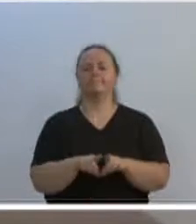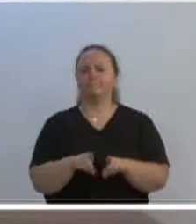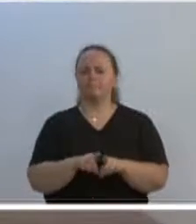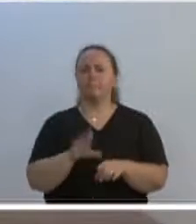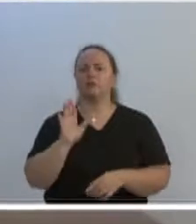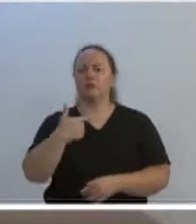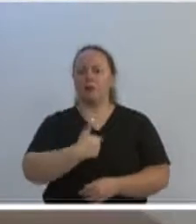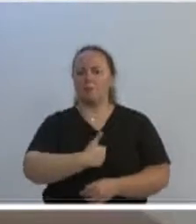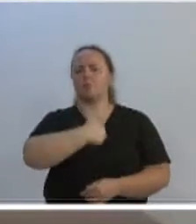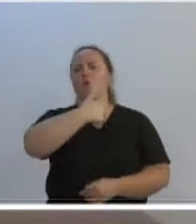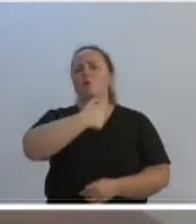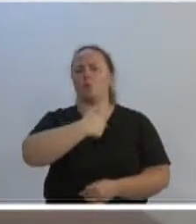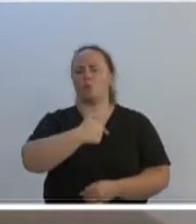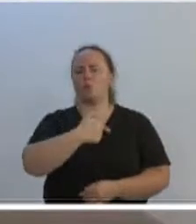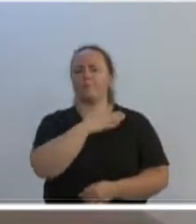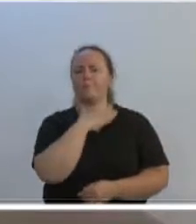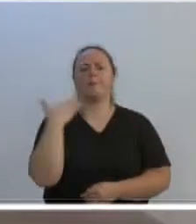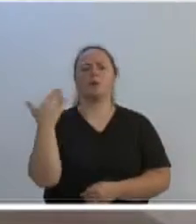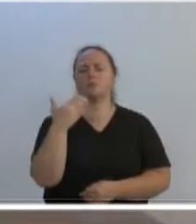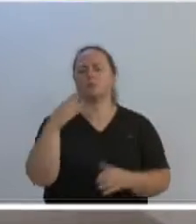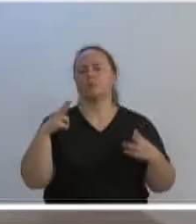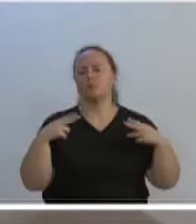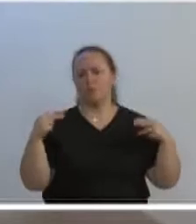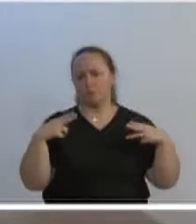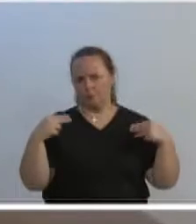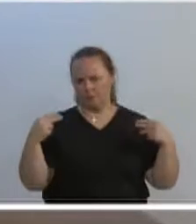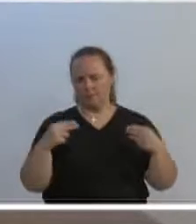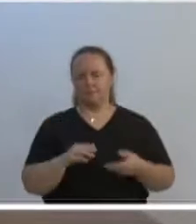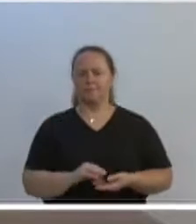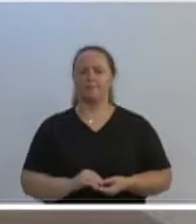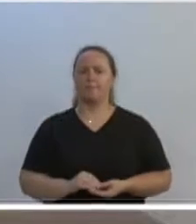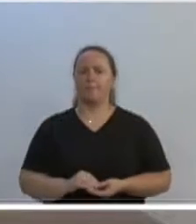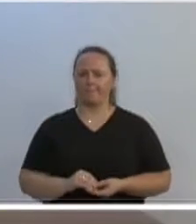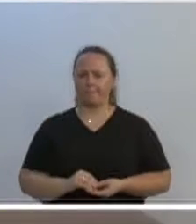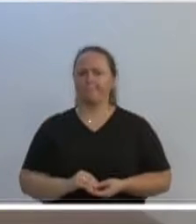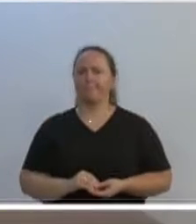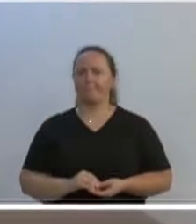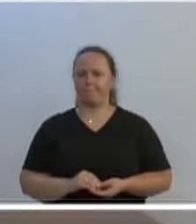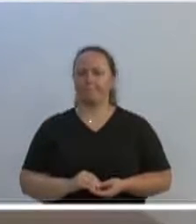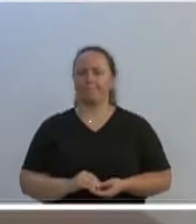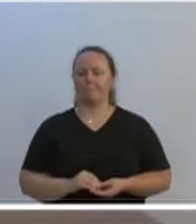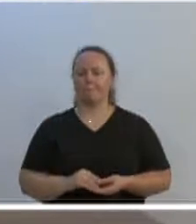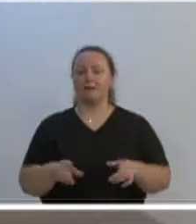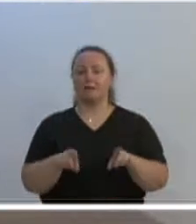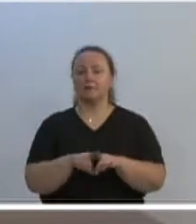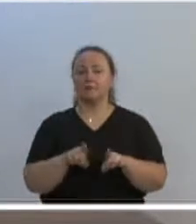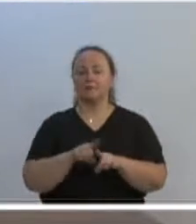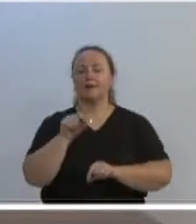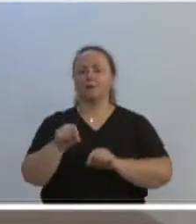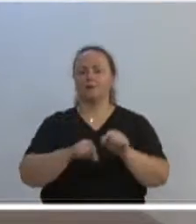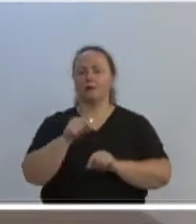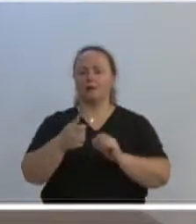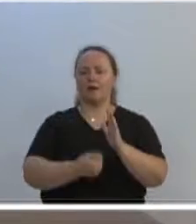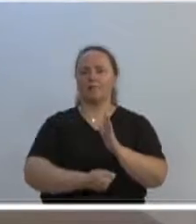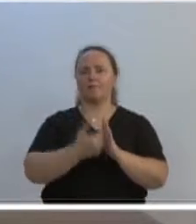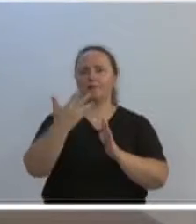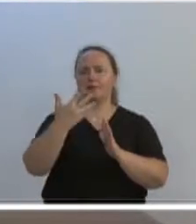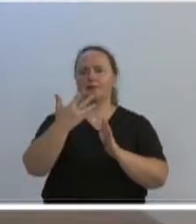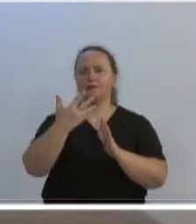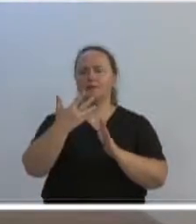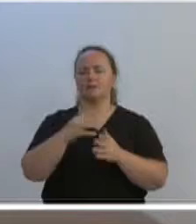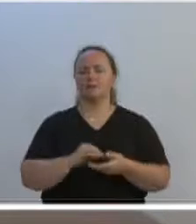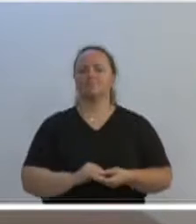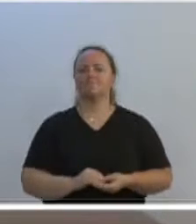motorista numa linha de Curitiba. Por final, a popularização de aplicativos.